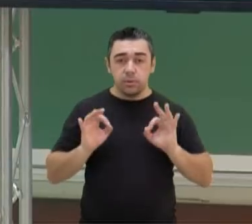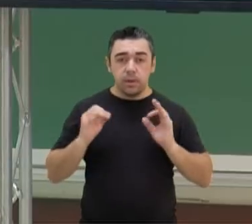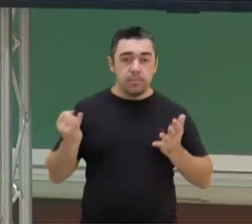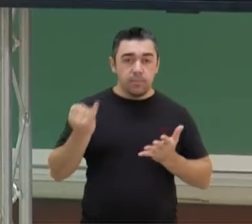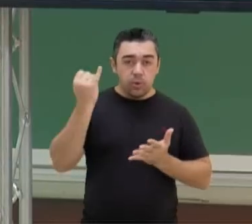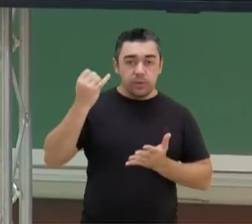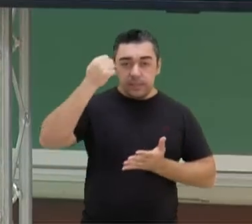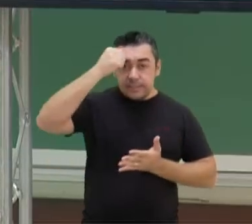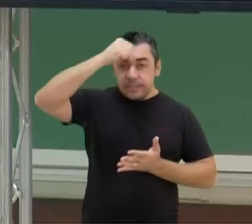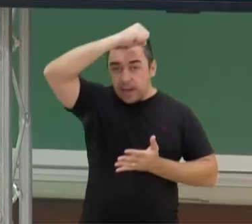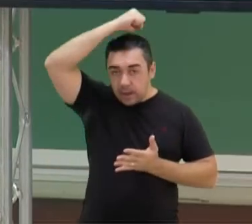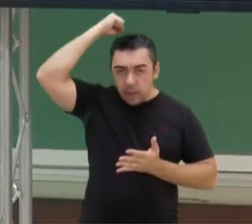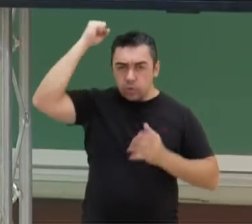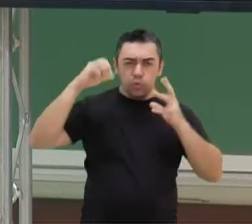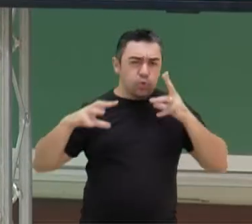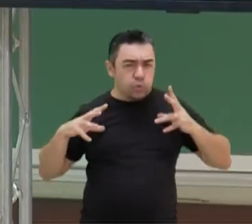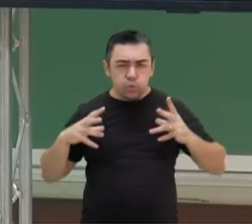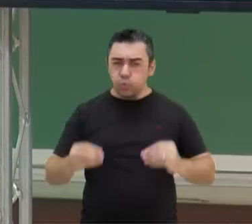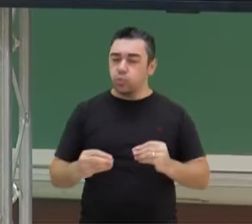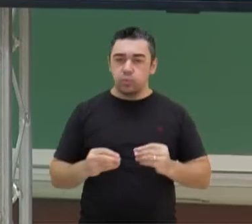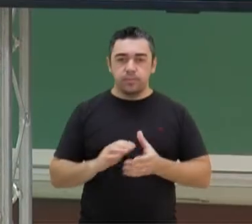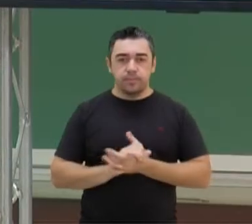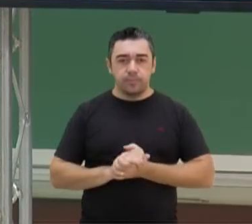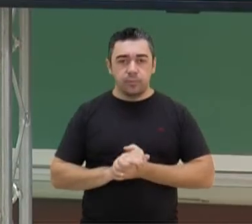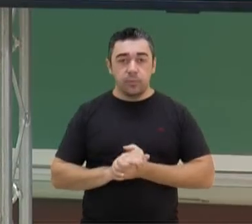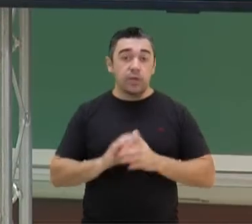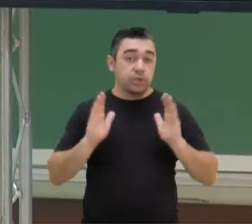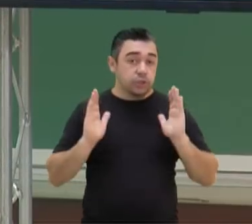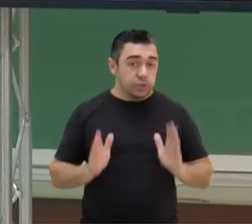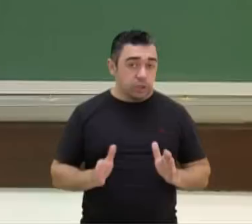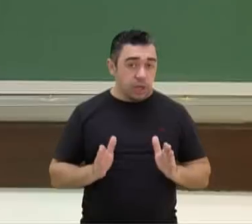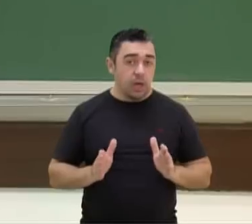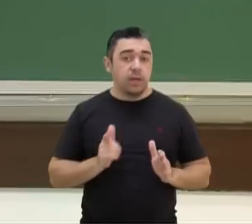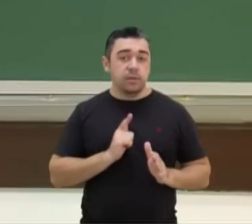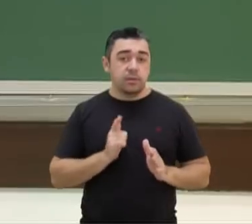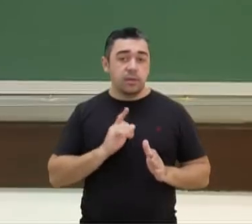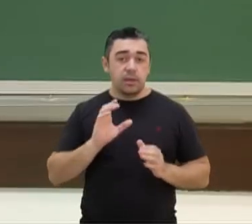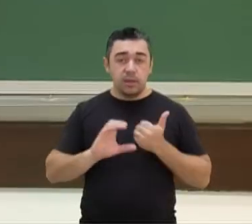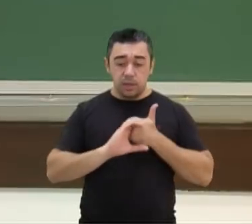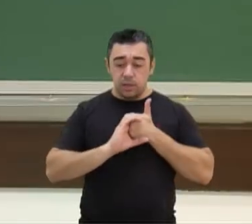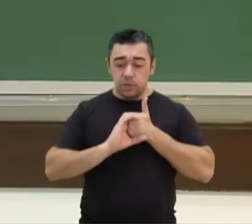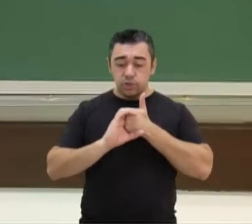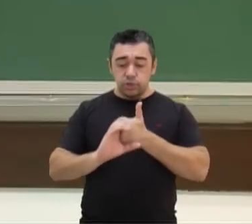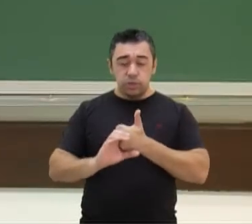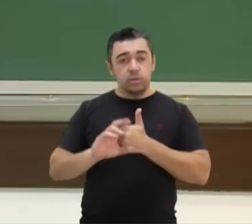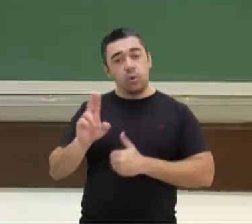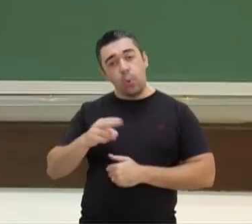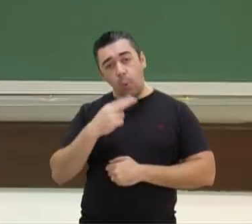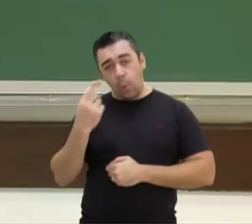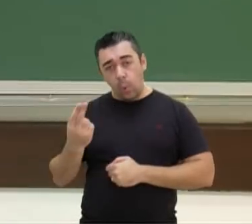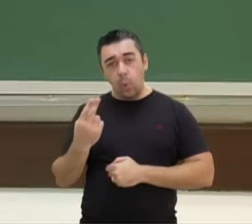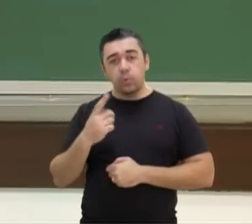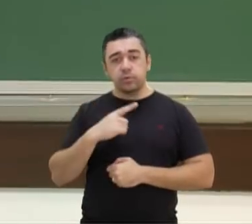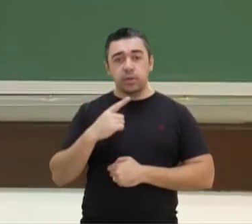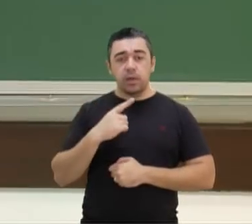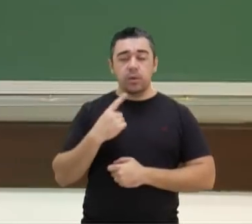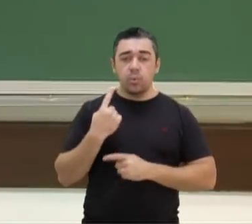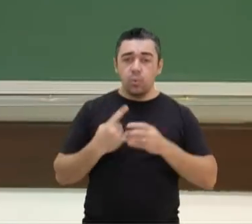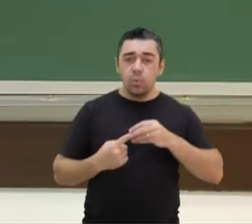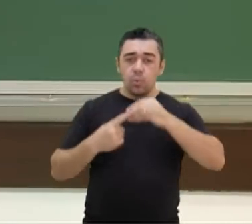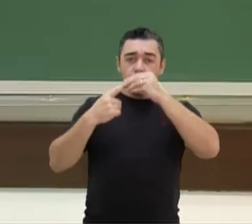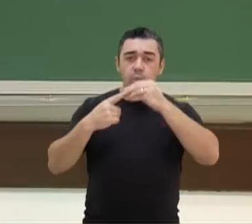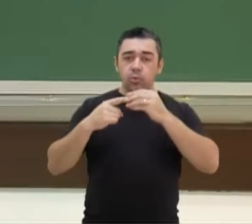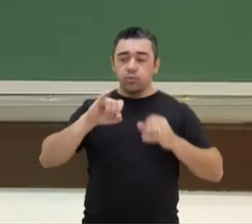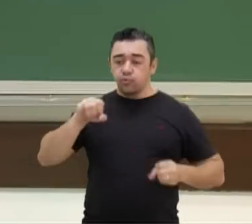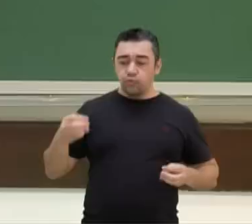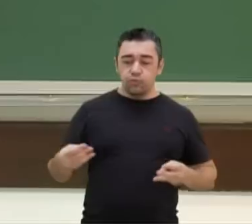religião indígena. Tudo é sagrado. No cristianismo, ou então no monoteísmo, nas grandes religiões monoteístas, cristianismo,